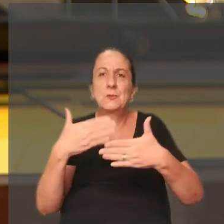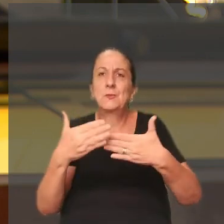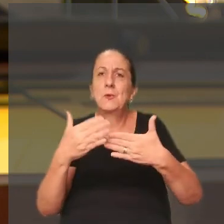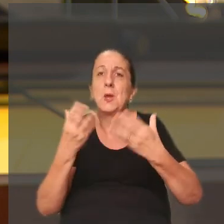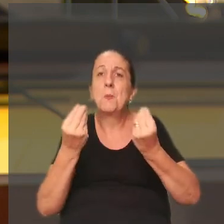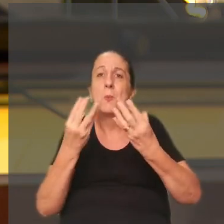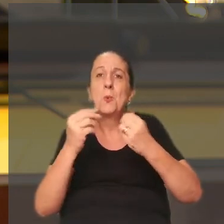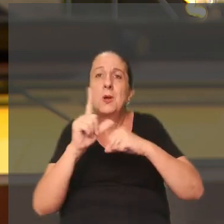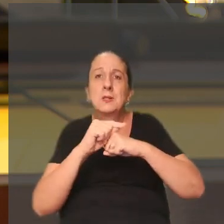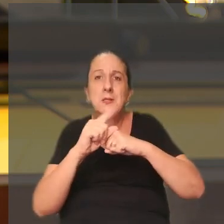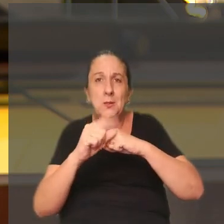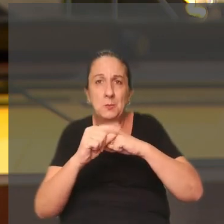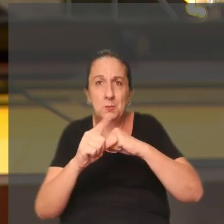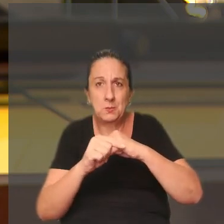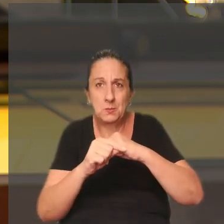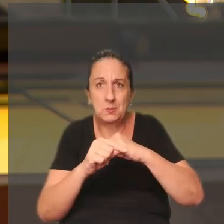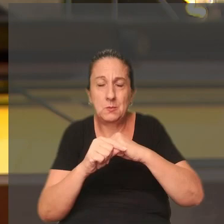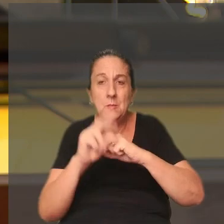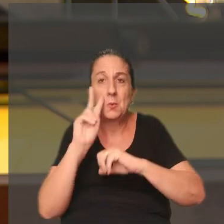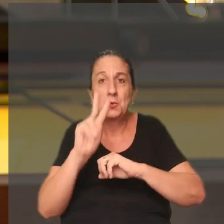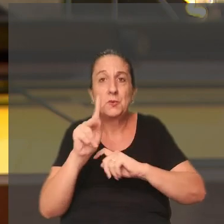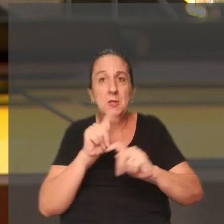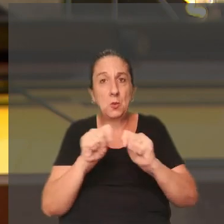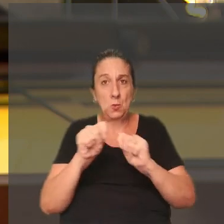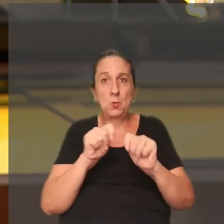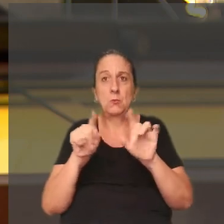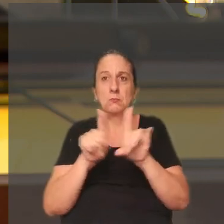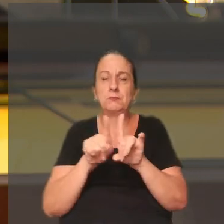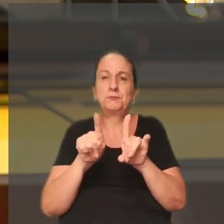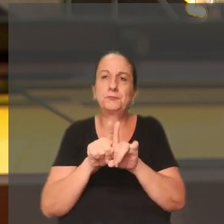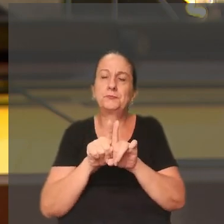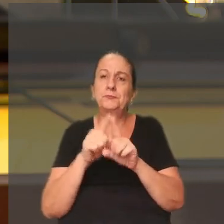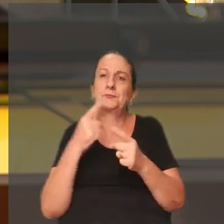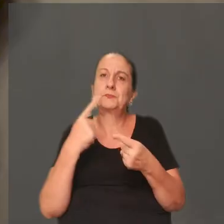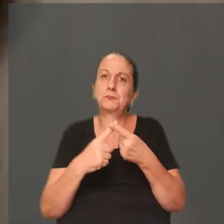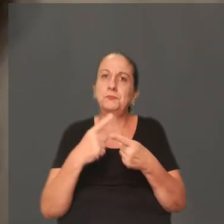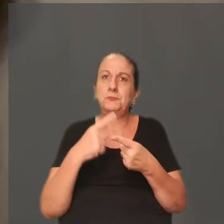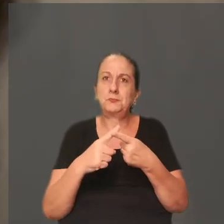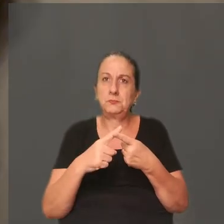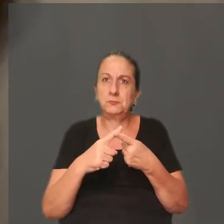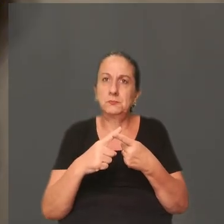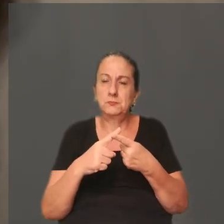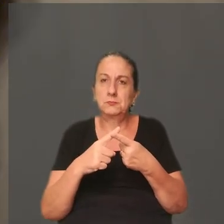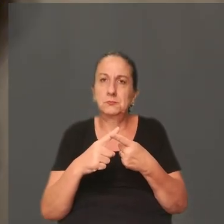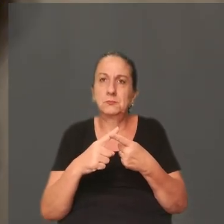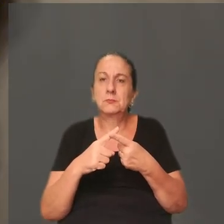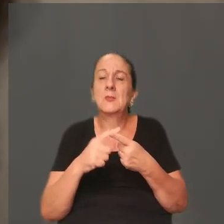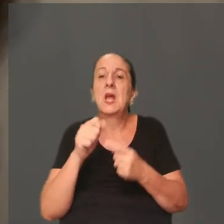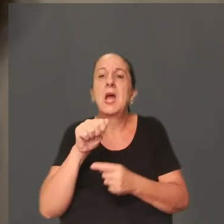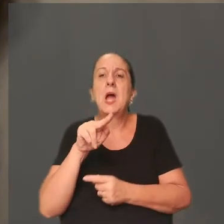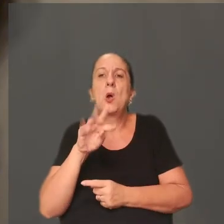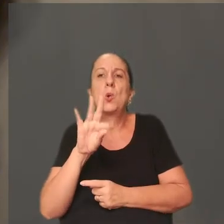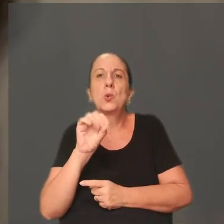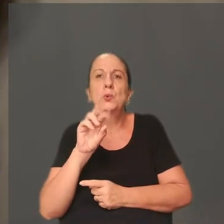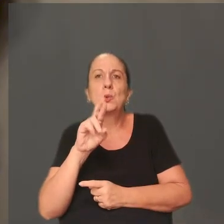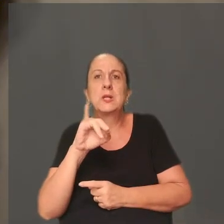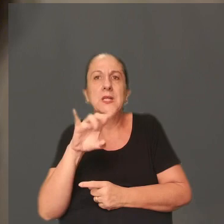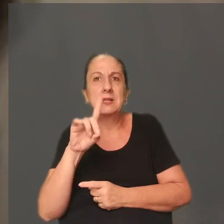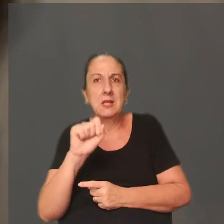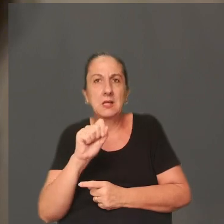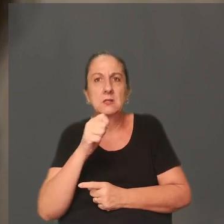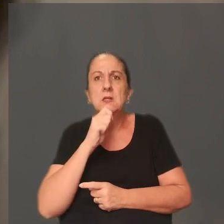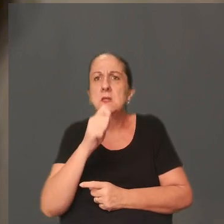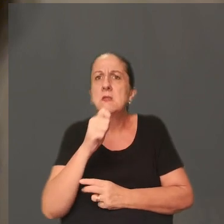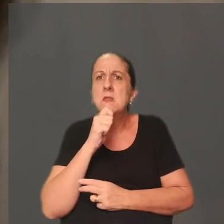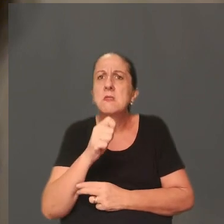a desenvolver muitos argumentos, inclusive do ponto de vista econômico, porque uma grande autoridade,